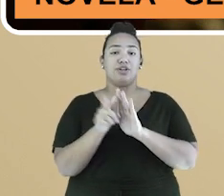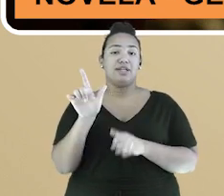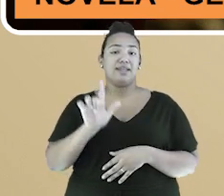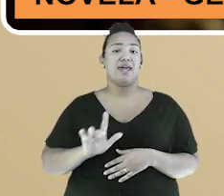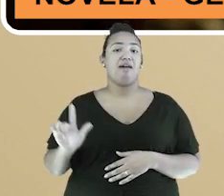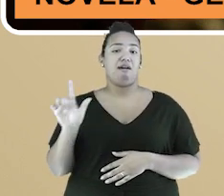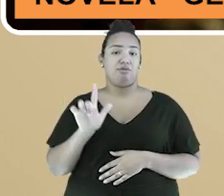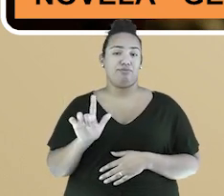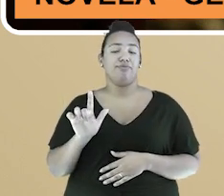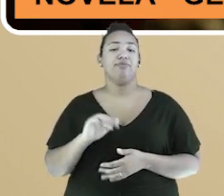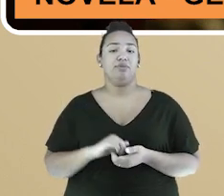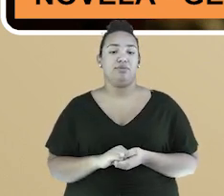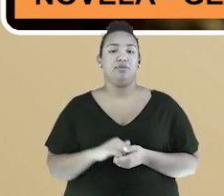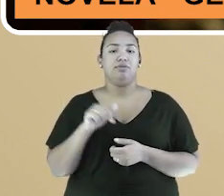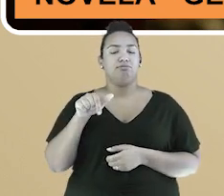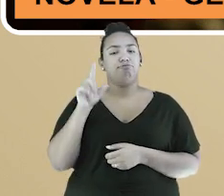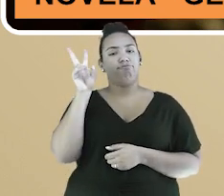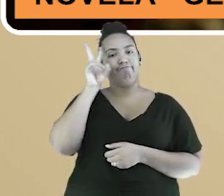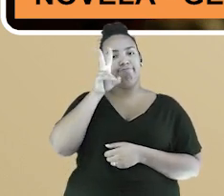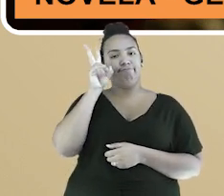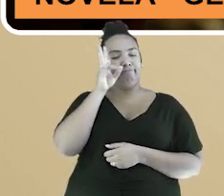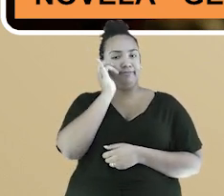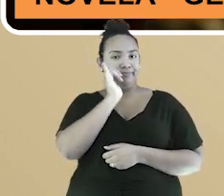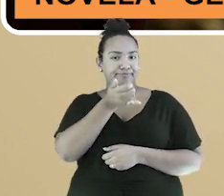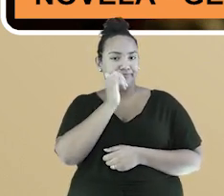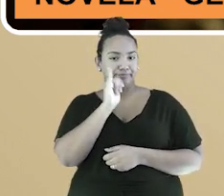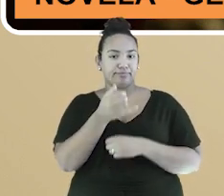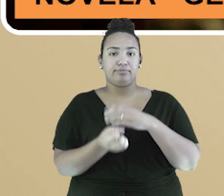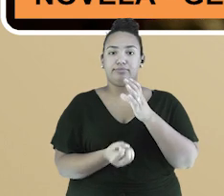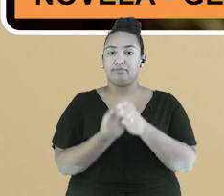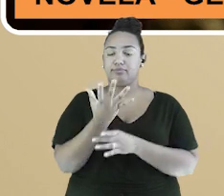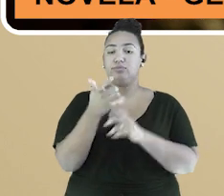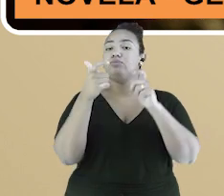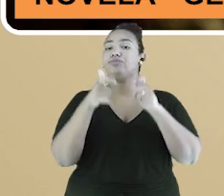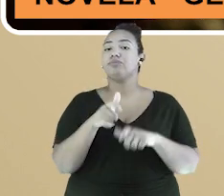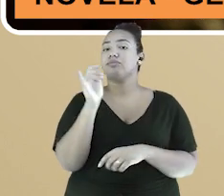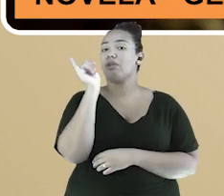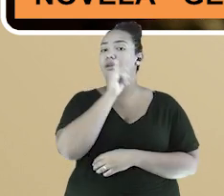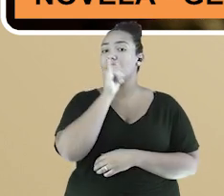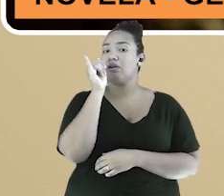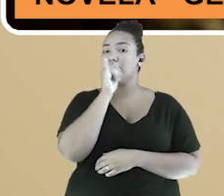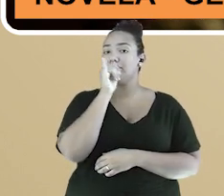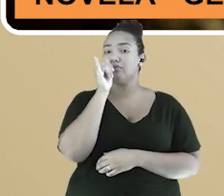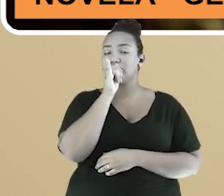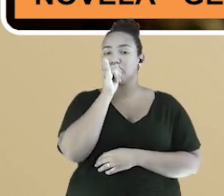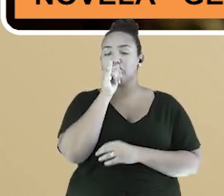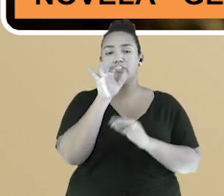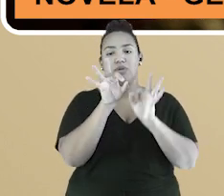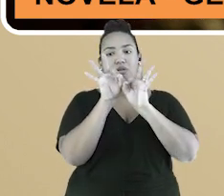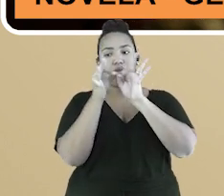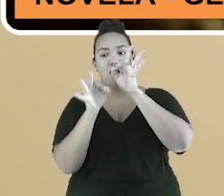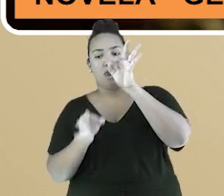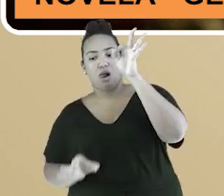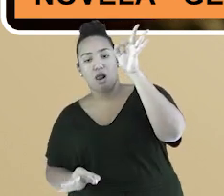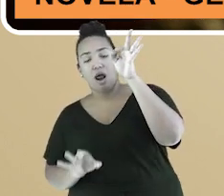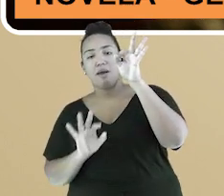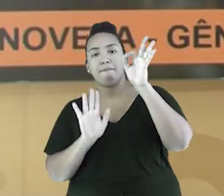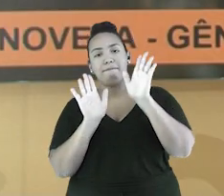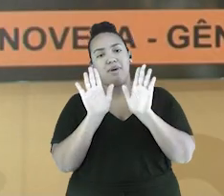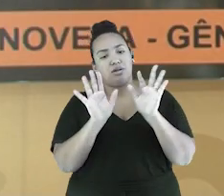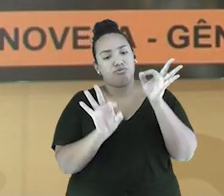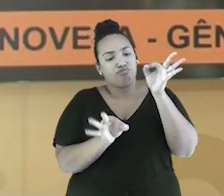uma história. Ela foi criada na Itália e não era tão pequena como um conto e nem tão grande como um